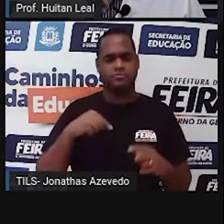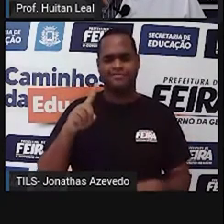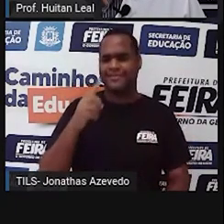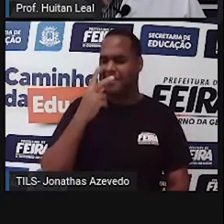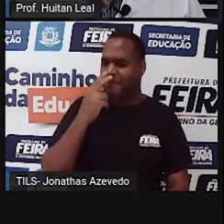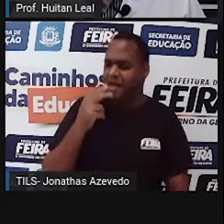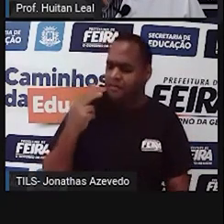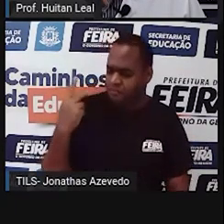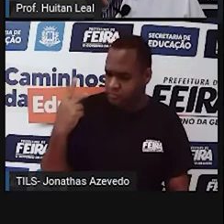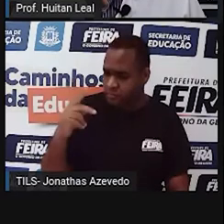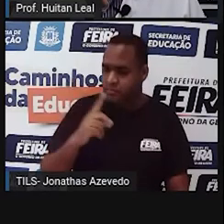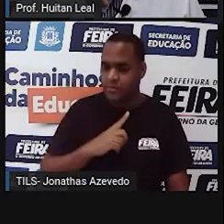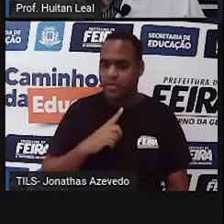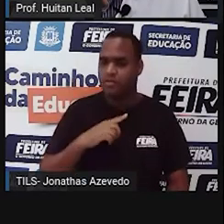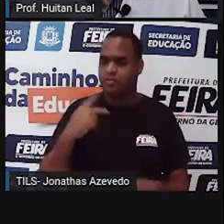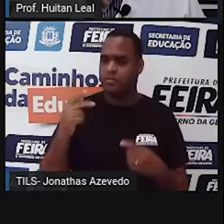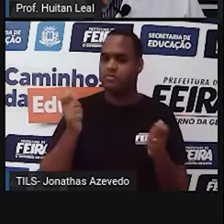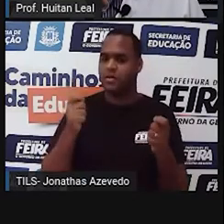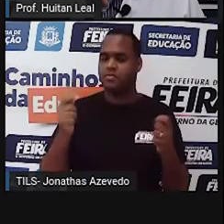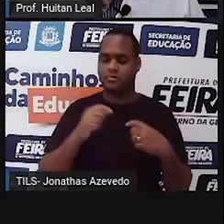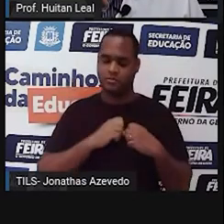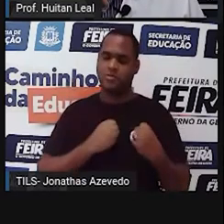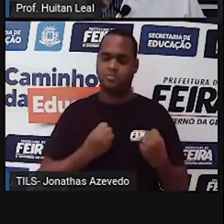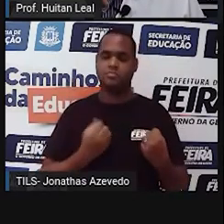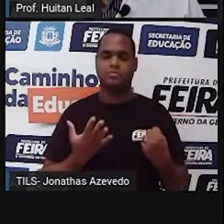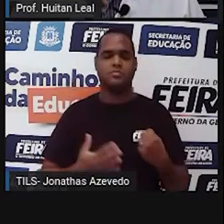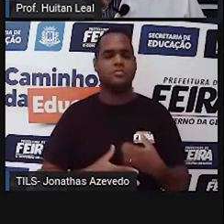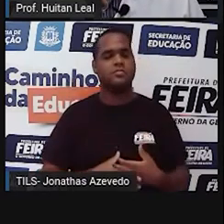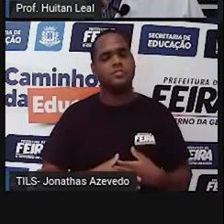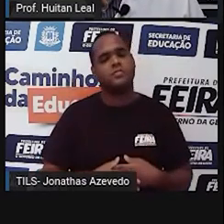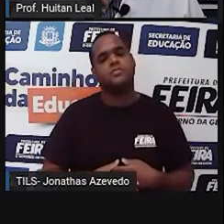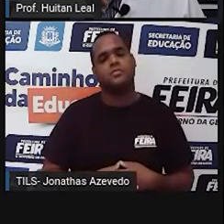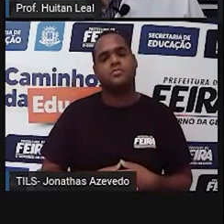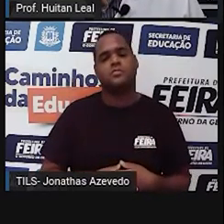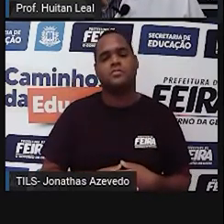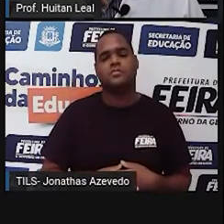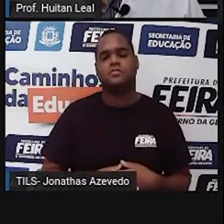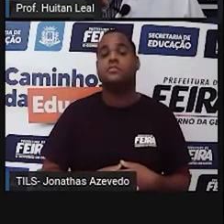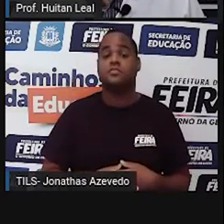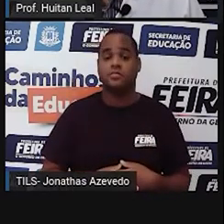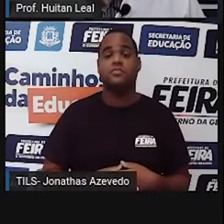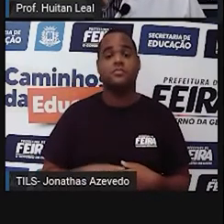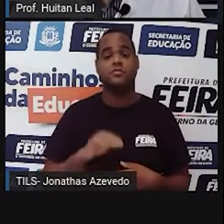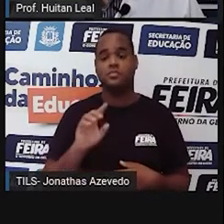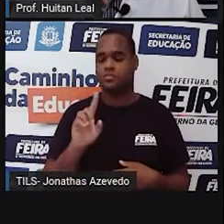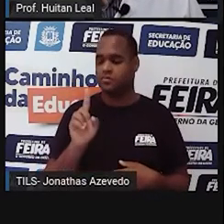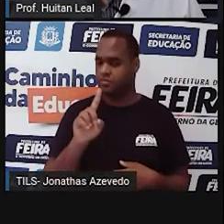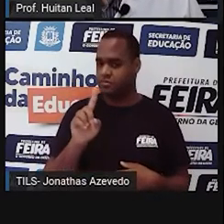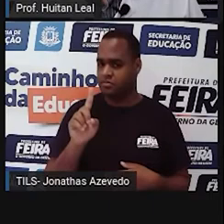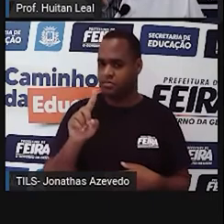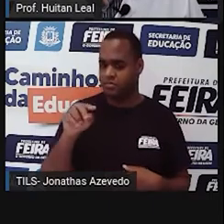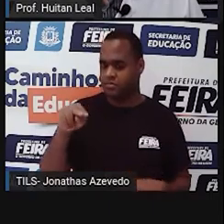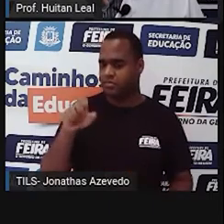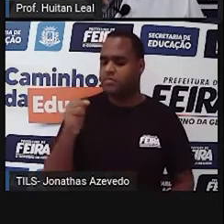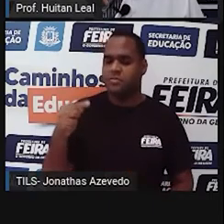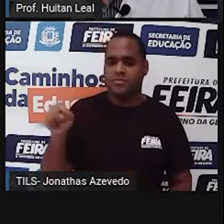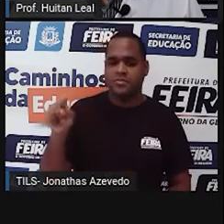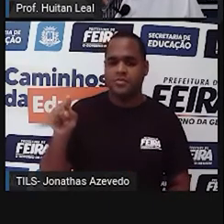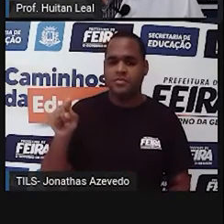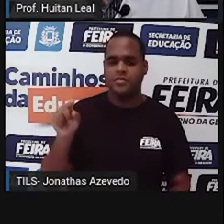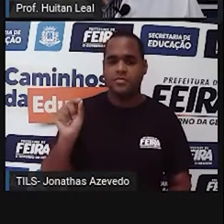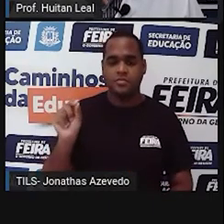muito agradecido de sua parte quebrar meu coração. Então, vejam que o não, né, está